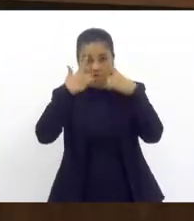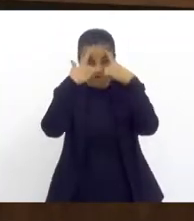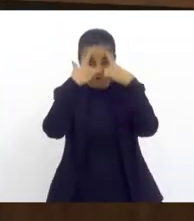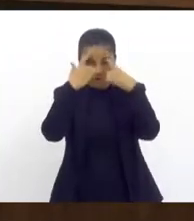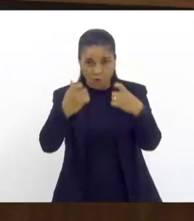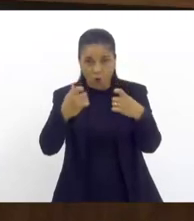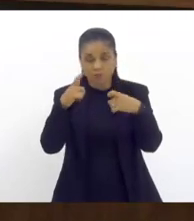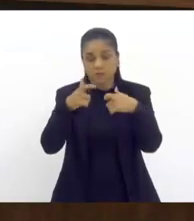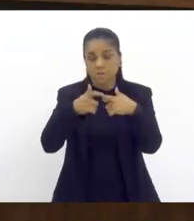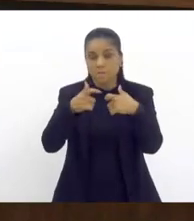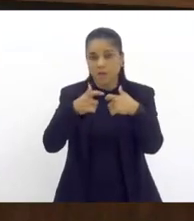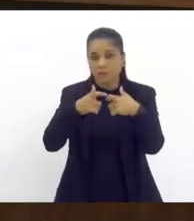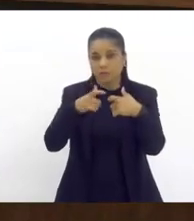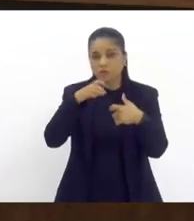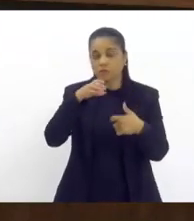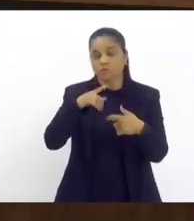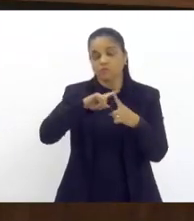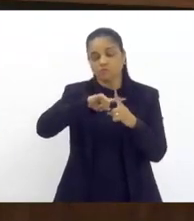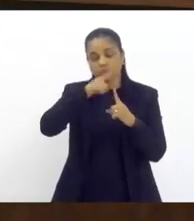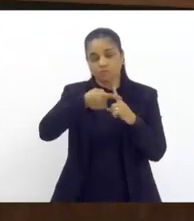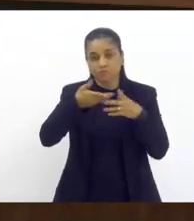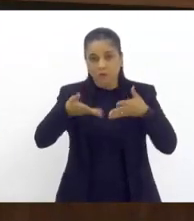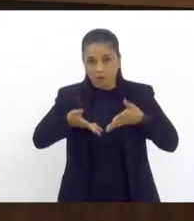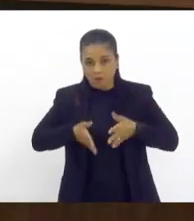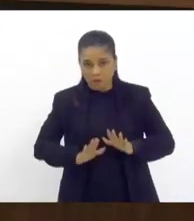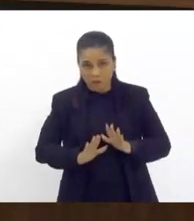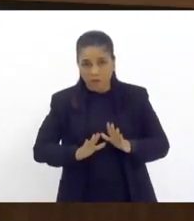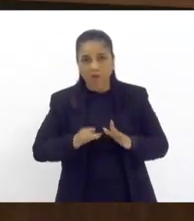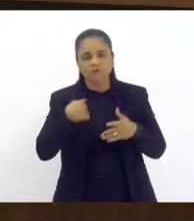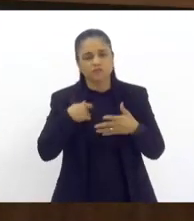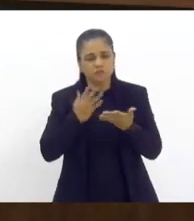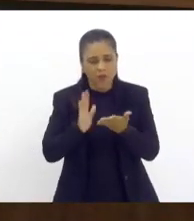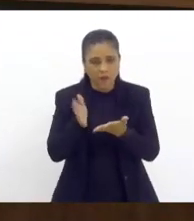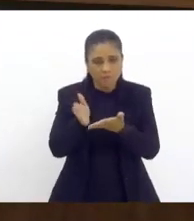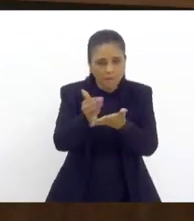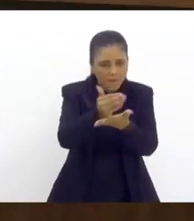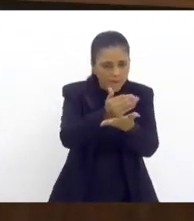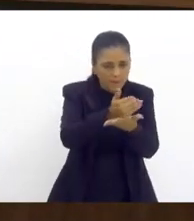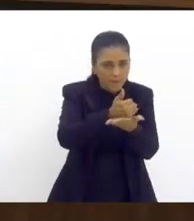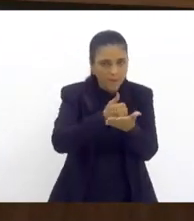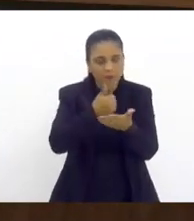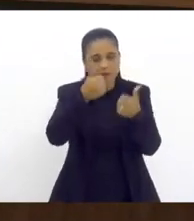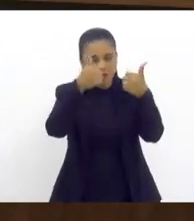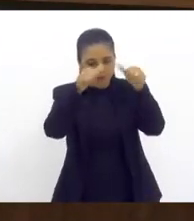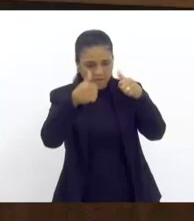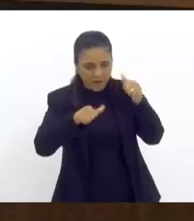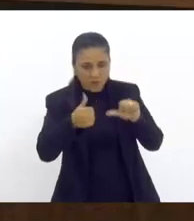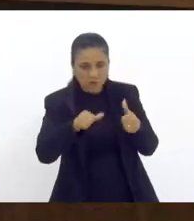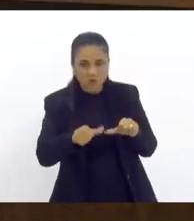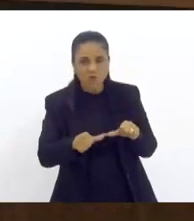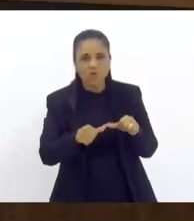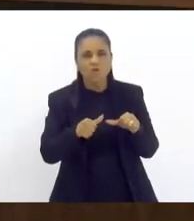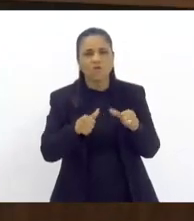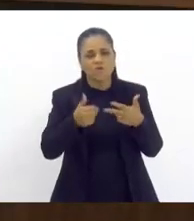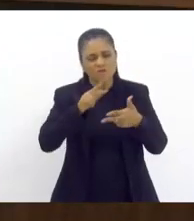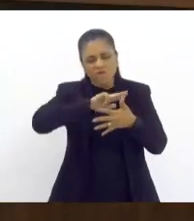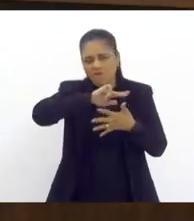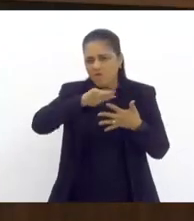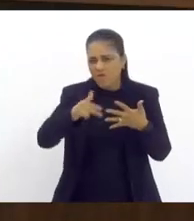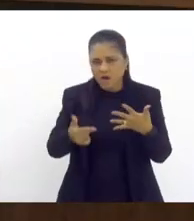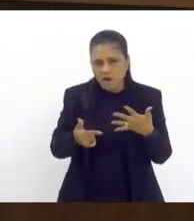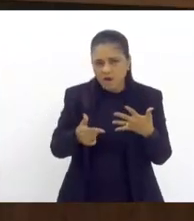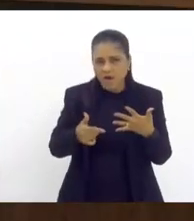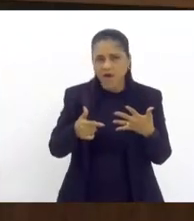obstétrica, porque a gente apurou vários casos aqui, inclusive fizemos, temos um grupo de